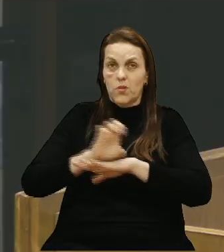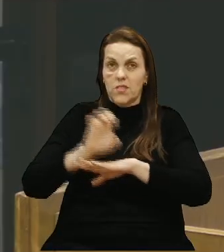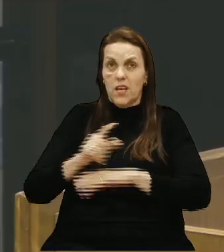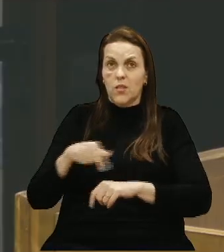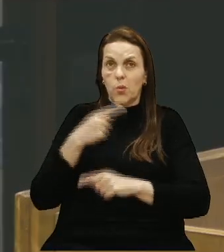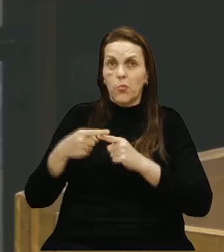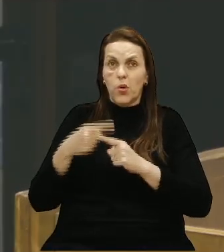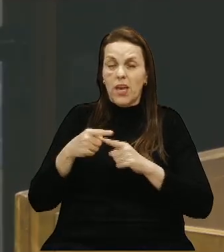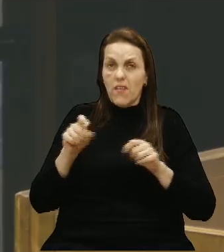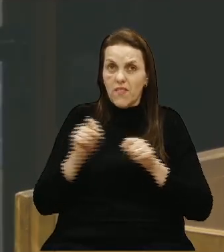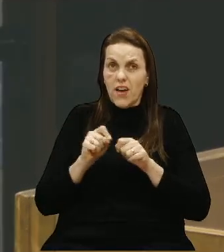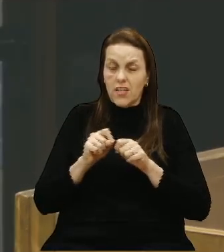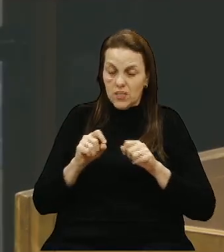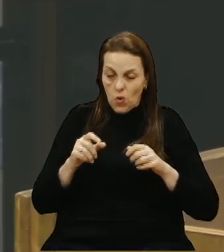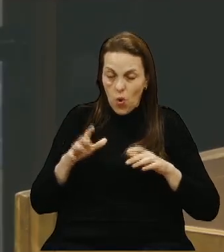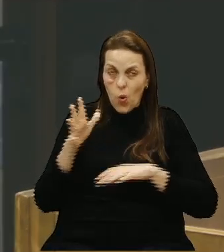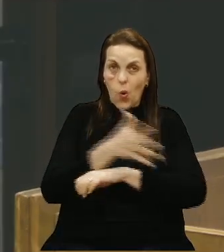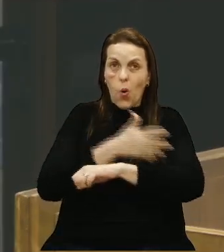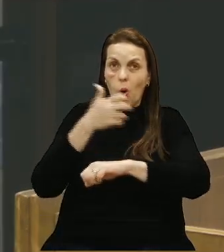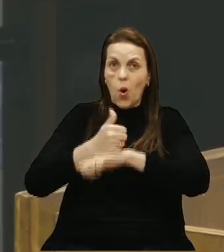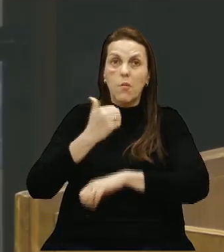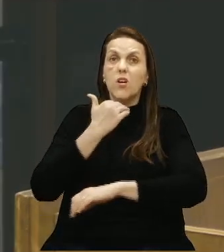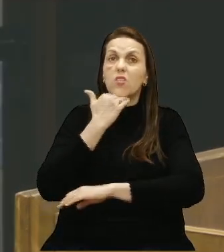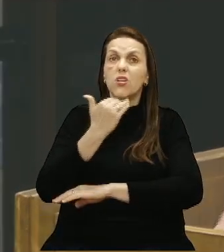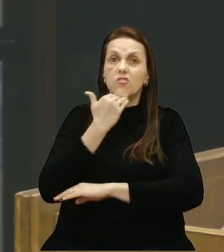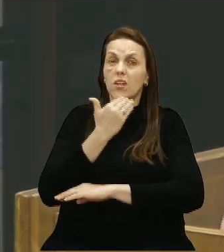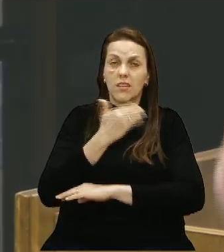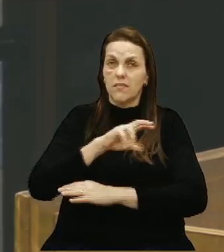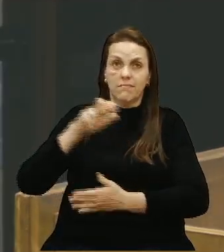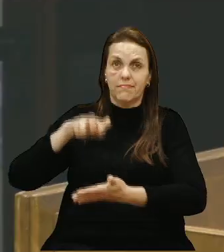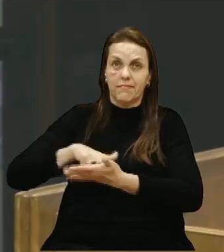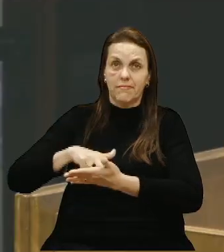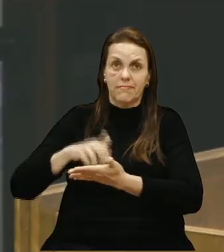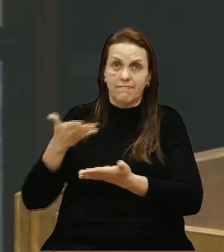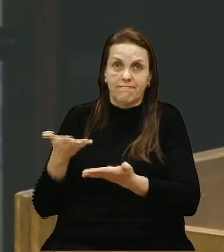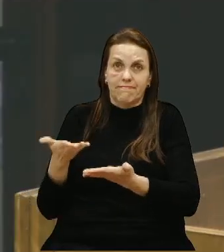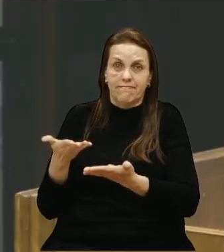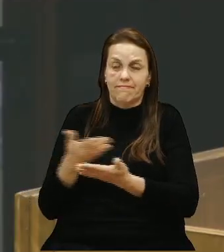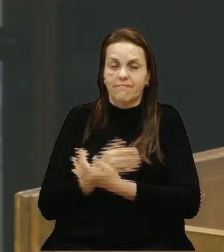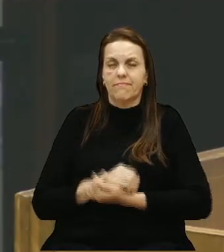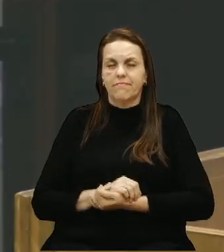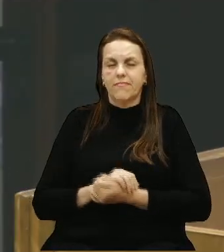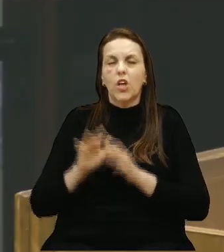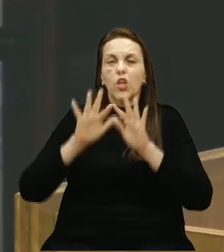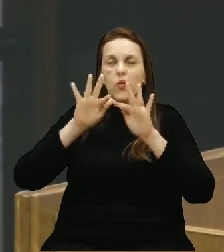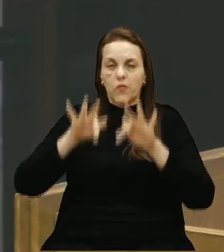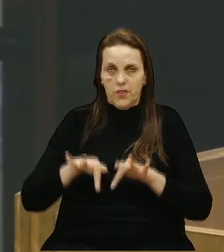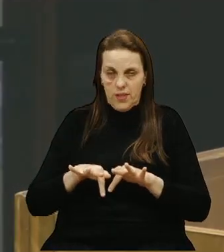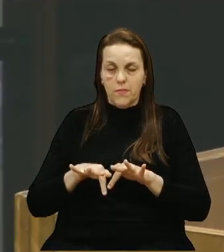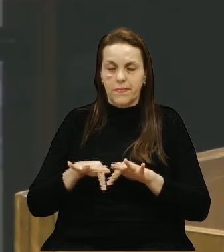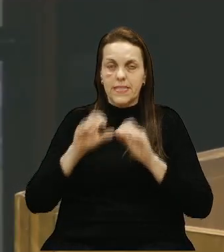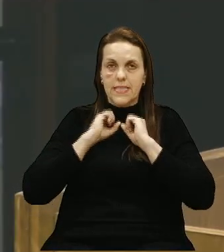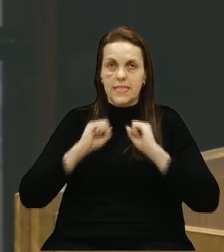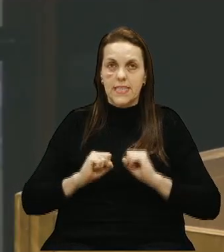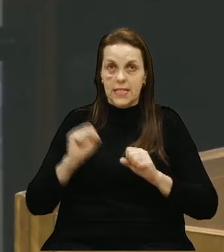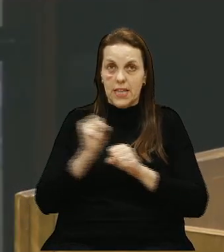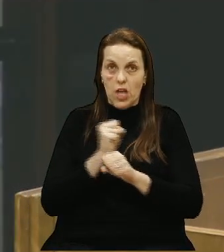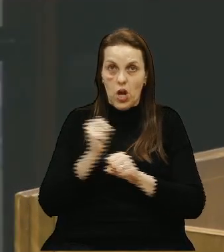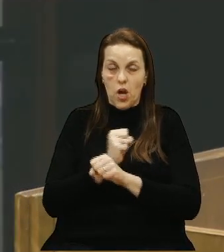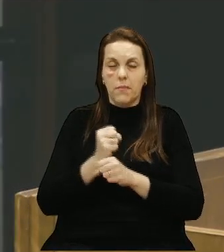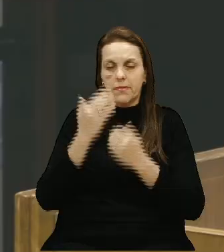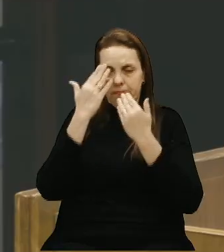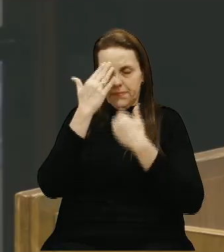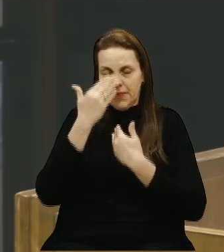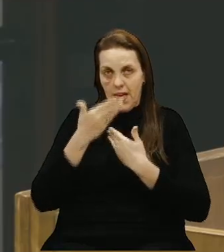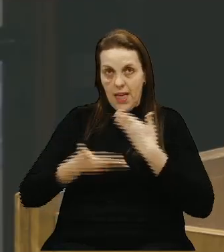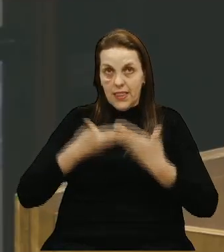consolida um golpe de Estado, não há como haver pena. Por fim, queria agradecer à Secretaria de Obras pelo atendimento das minhas